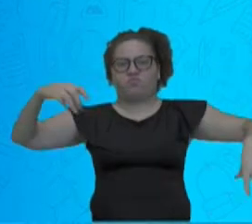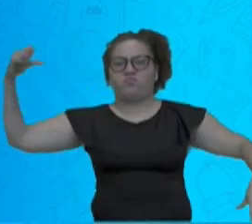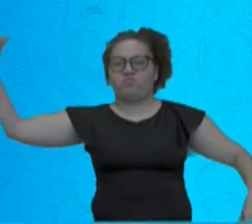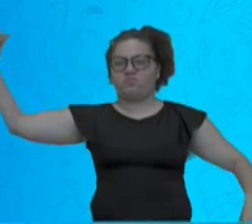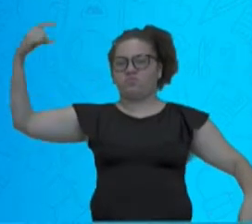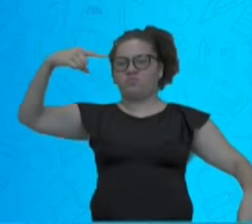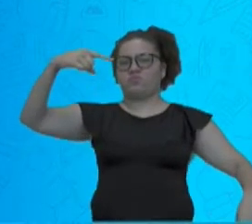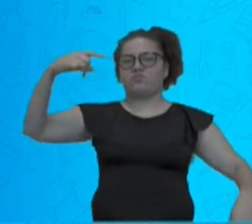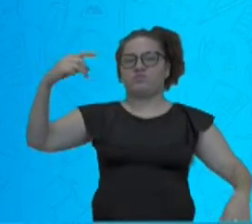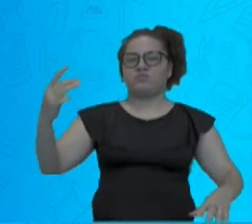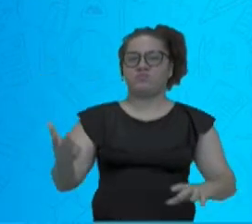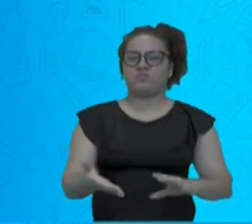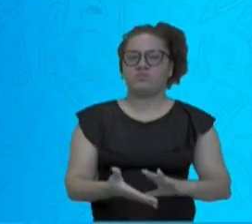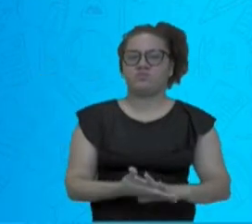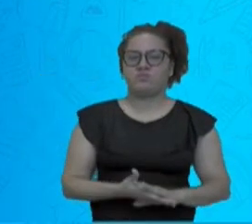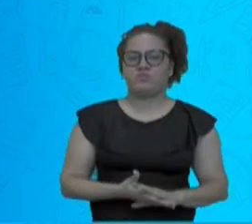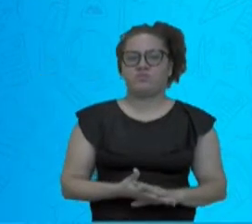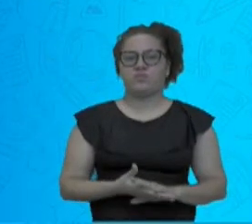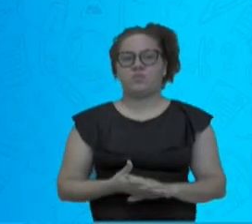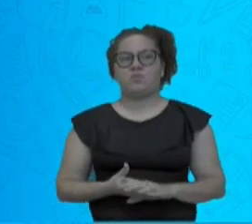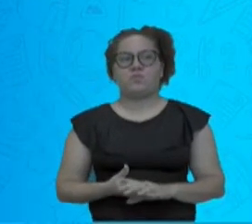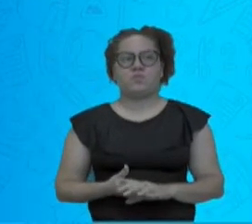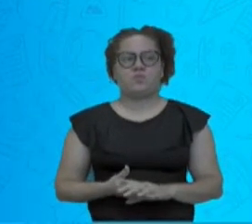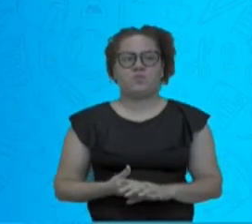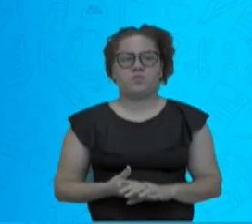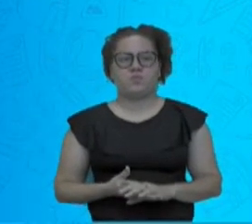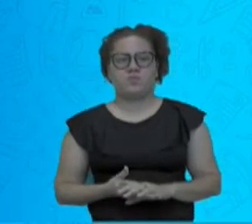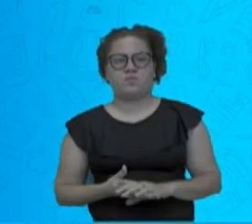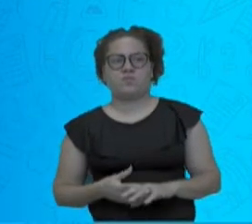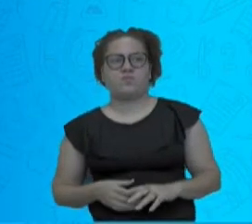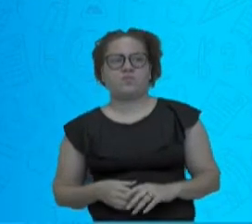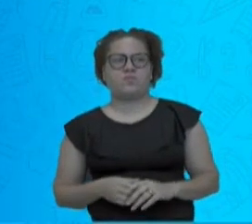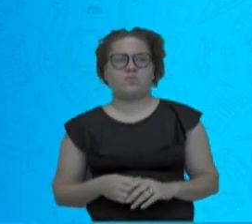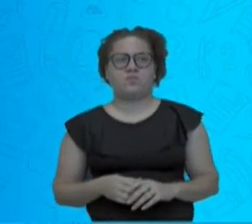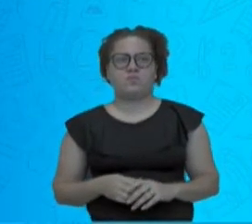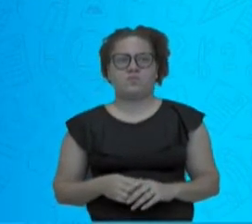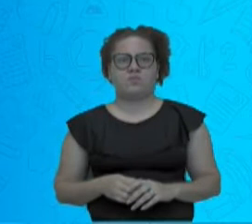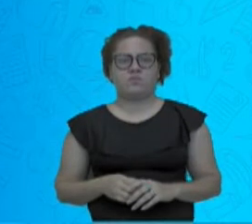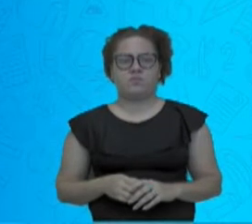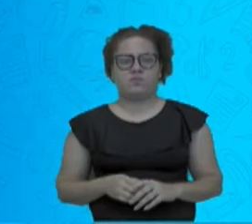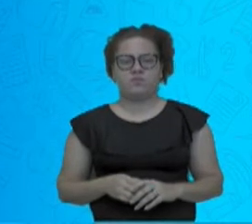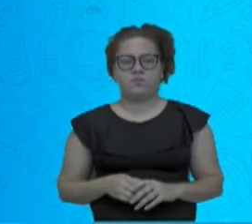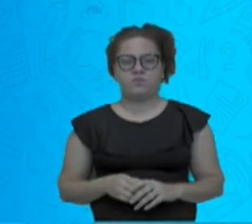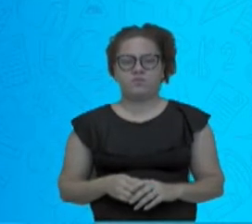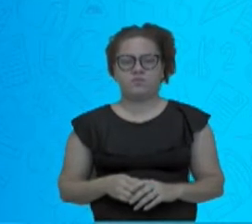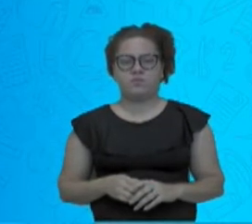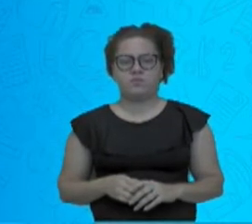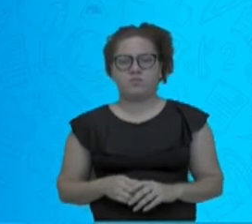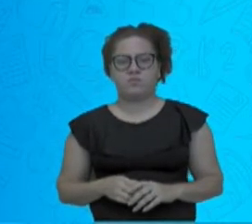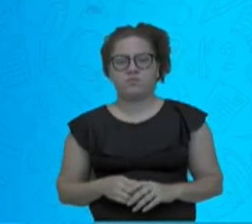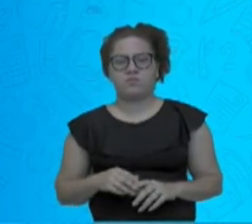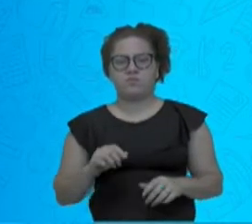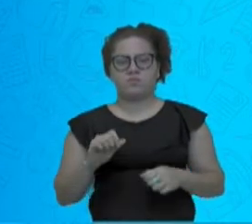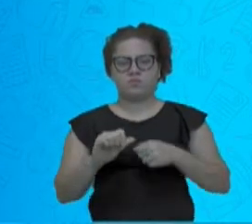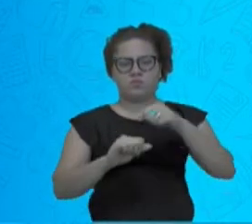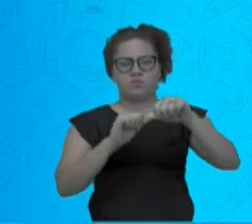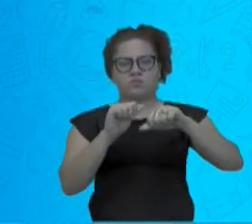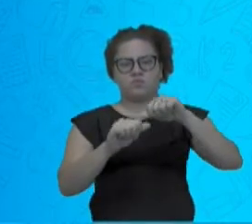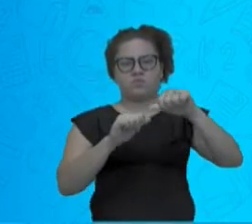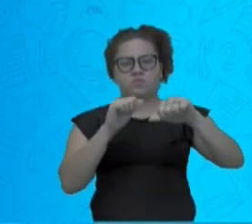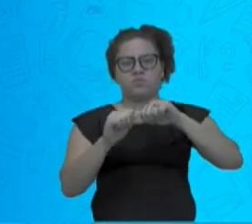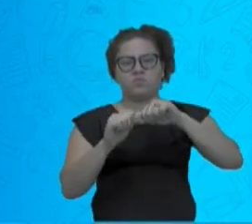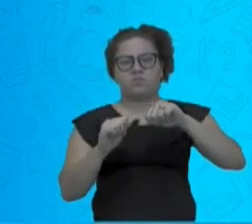sol, tá certo? Então, são os elementos externos que atuam no nosso